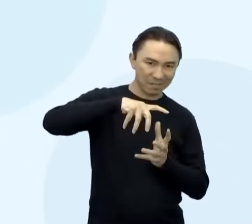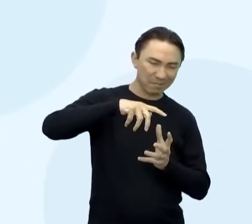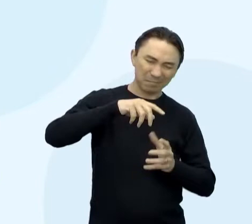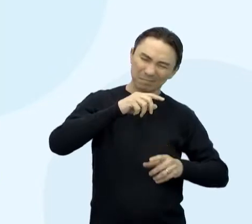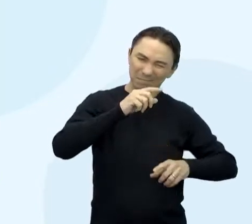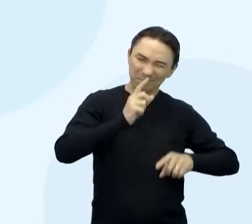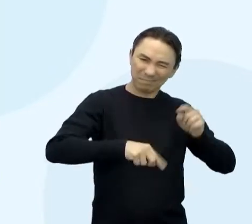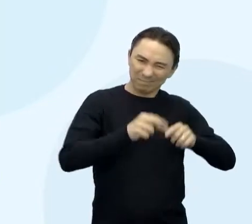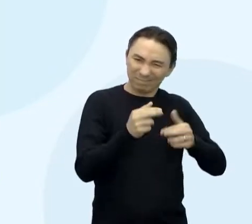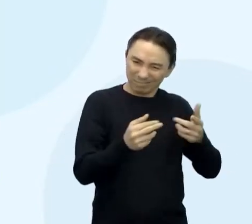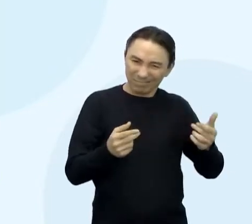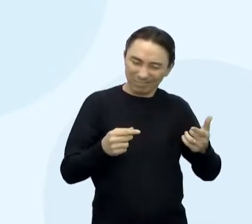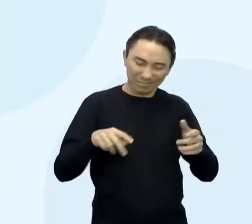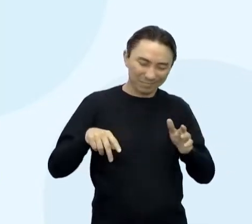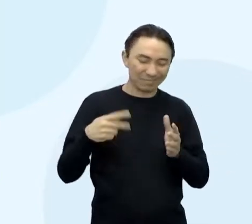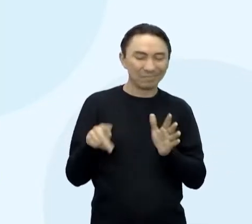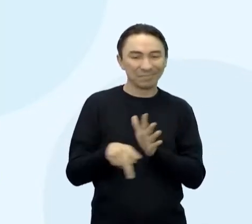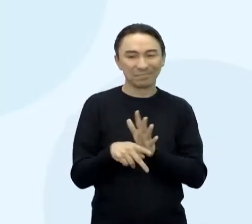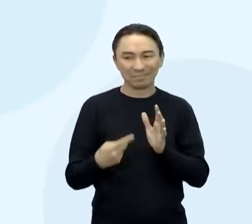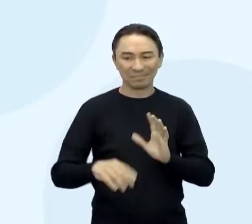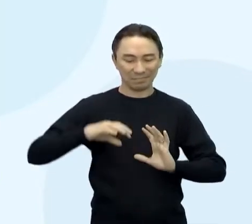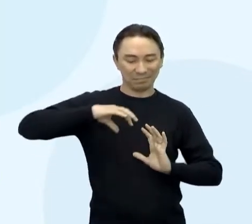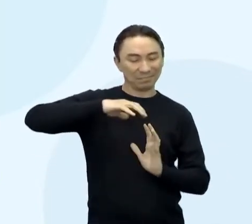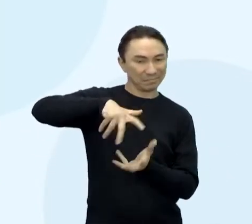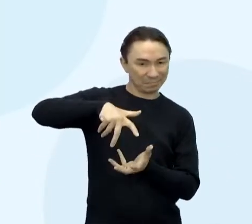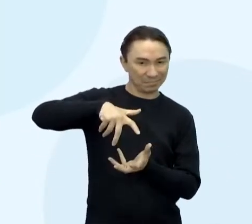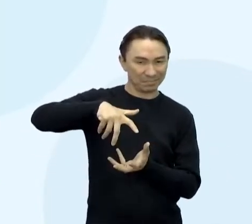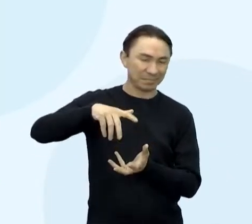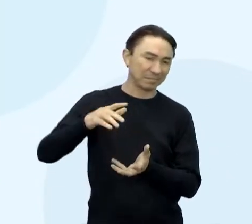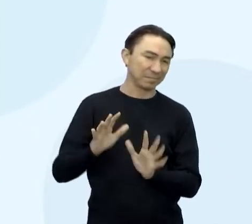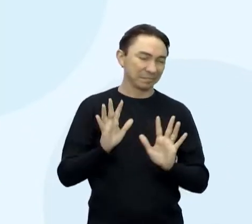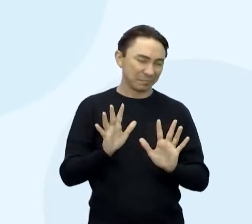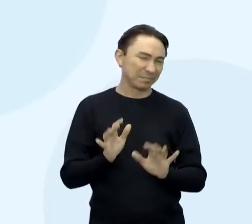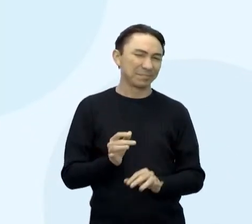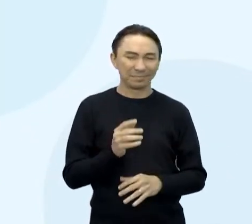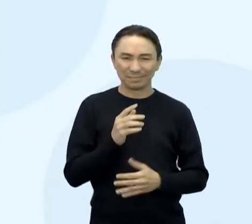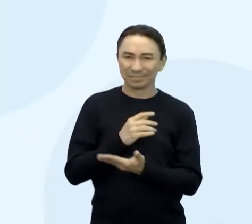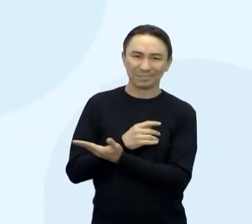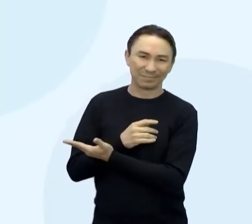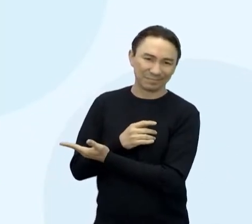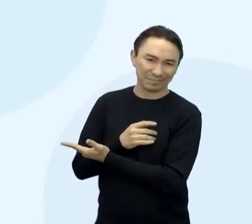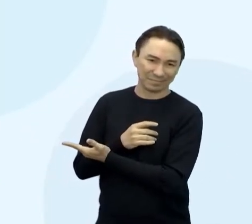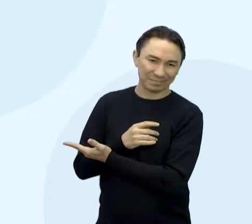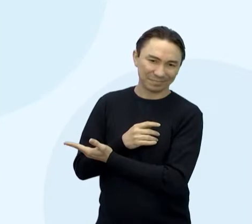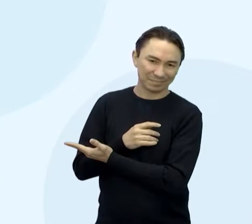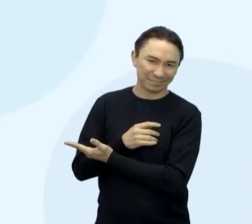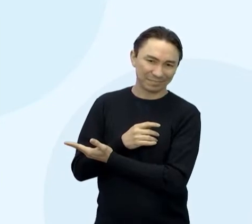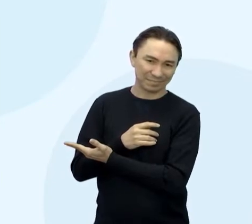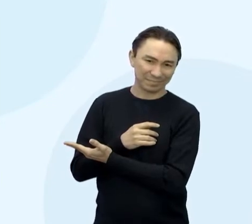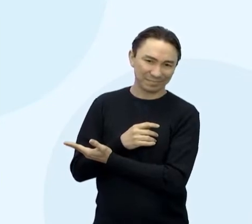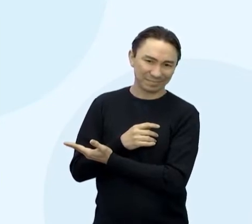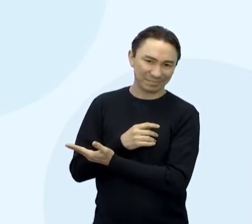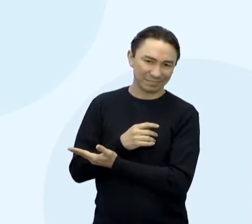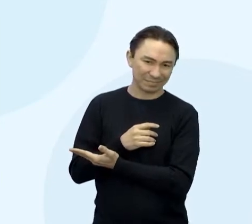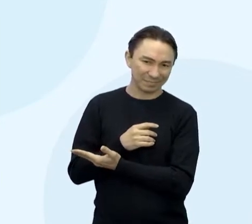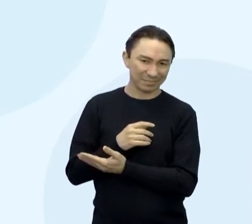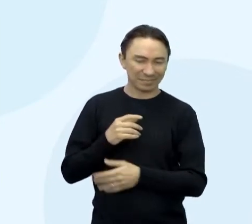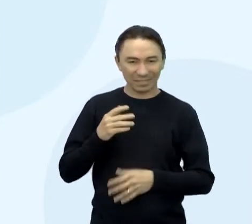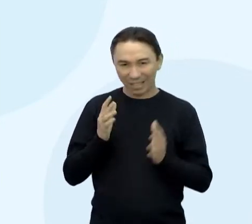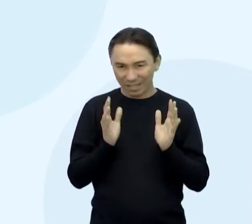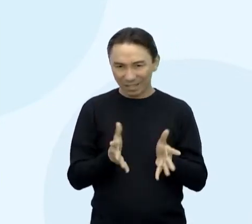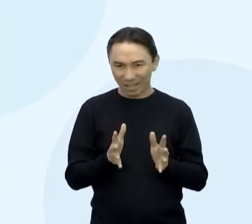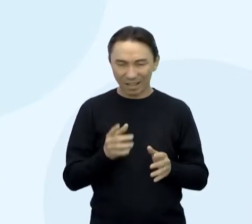Para começo de conversa, isso daí você já tem, já viu aí, se você perdeu alguma aula, não tem problema, elas